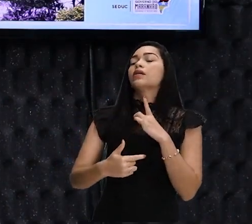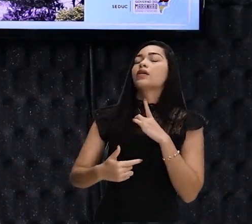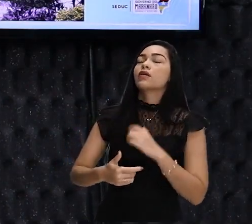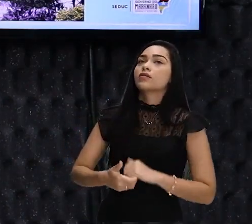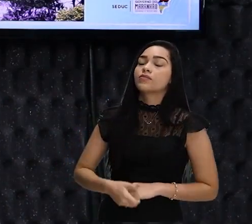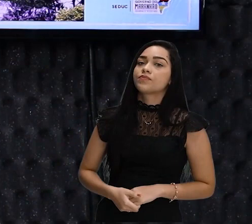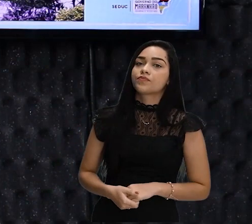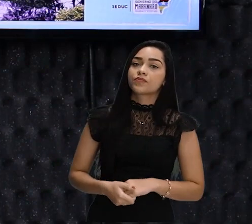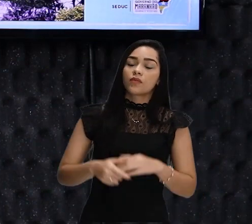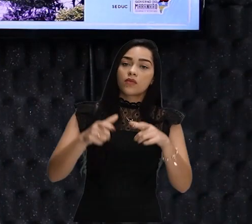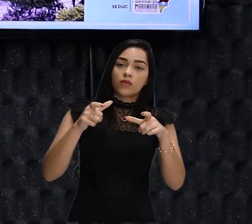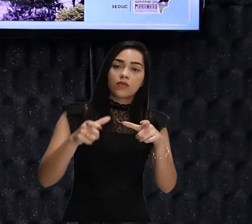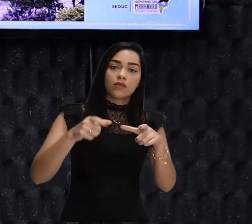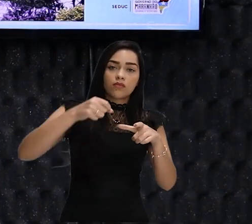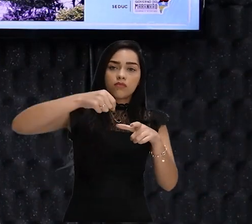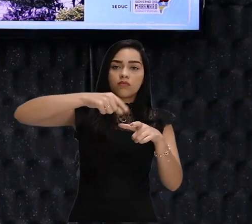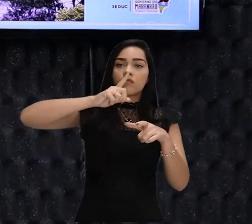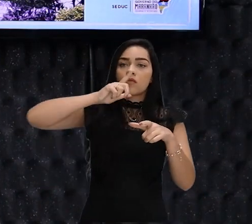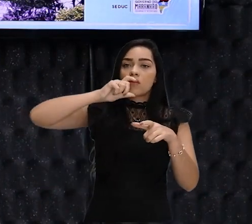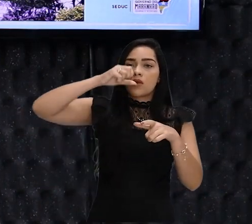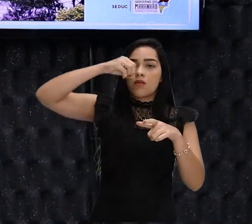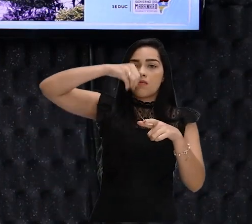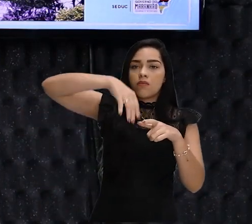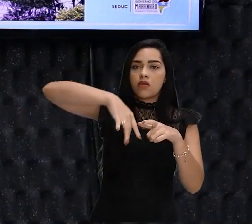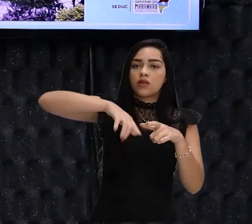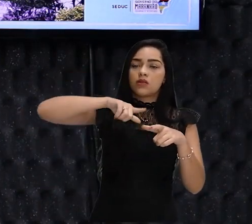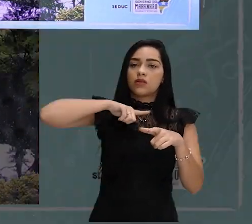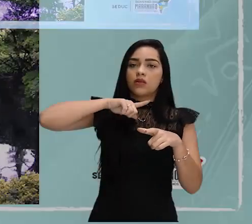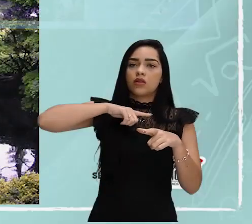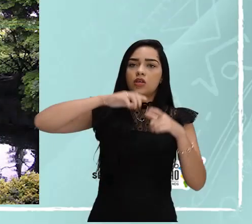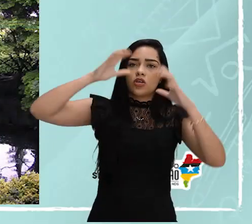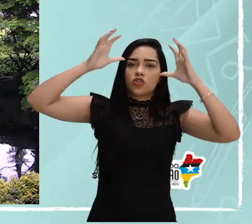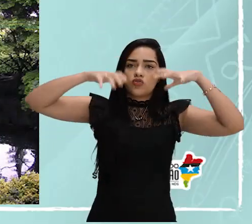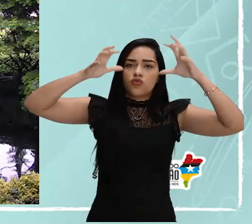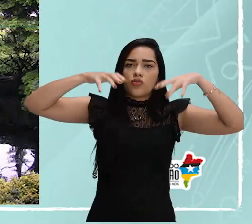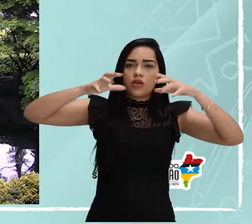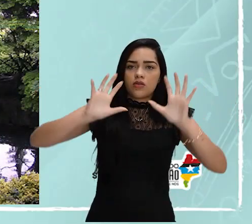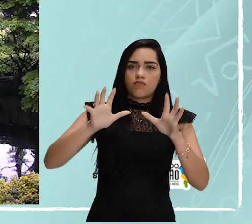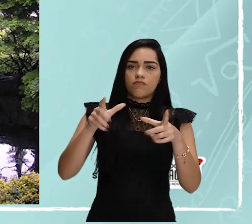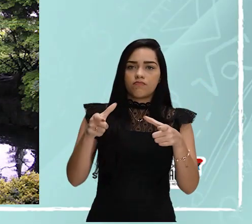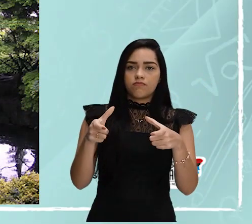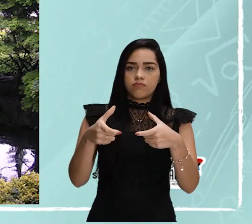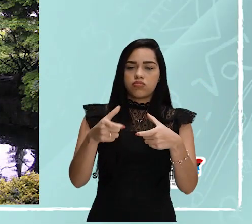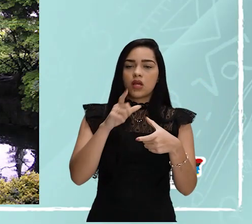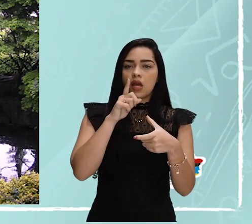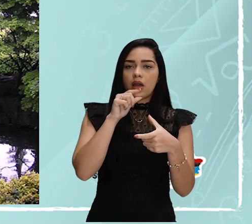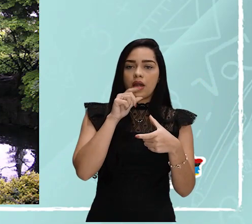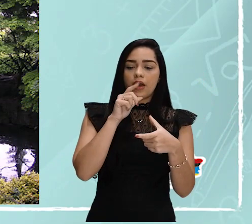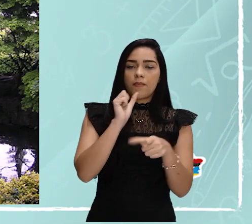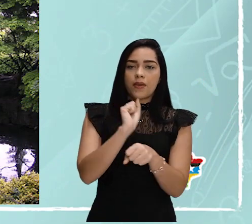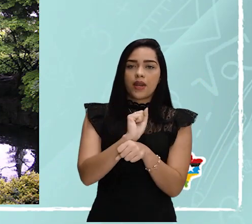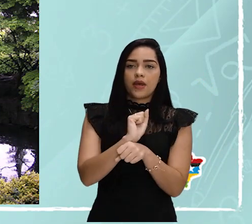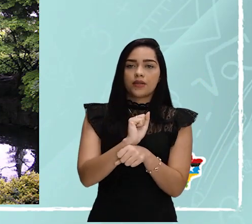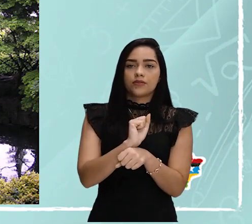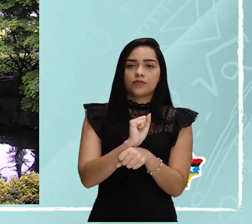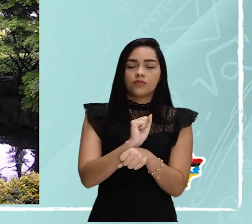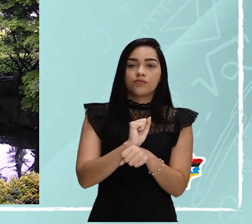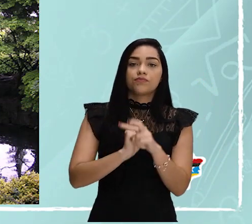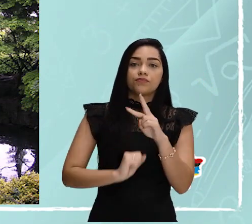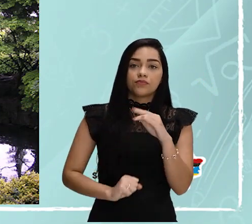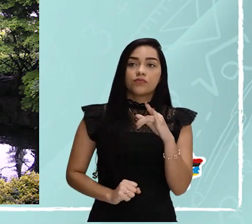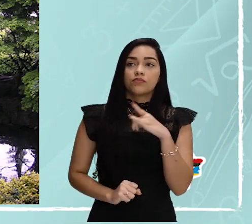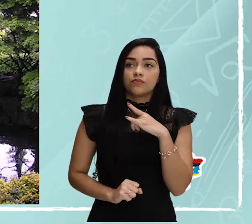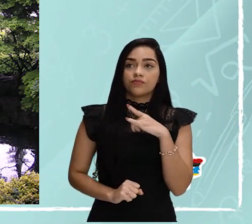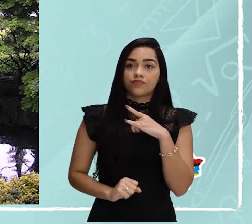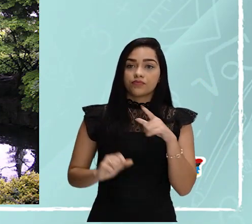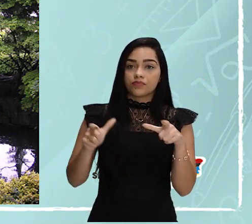vocês uma poça d'água. Uma poça d'água, né? Acabou de chover, acumulou um pouco de água. Você vai encontrar